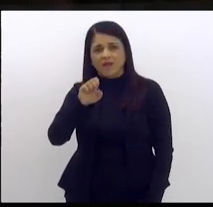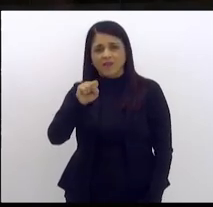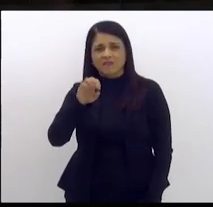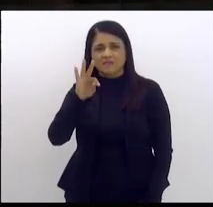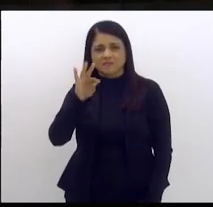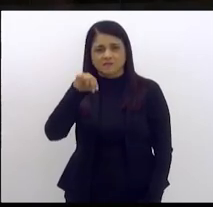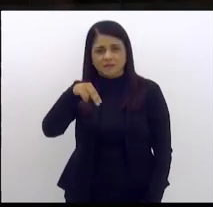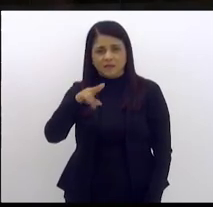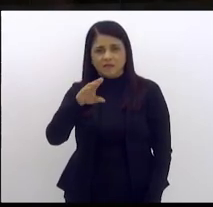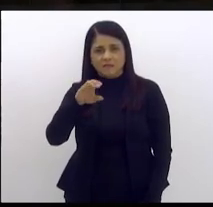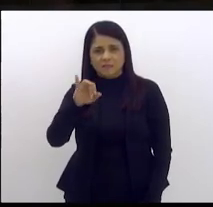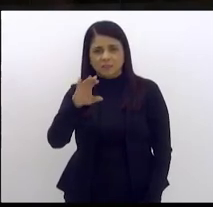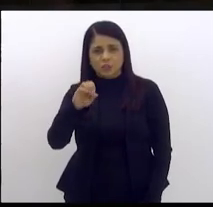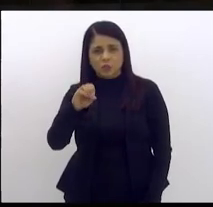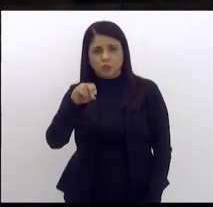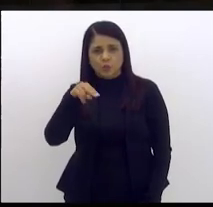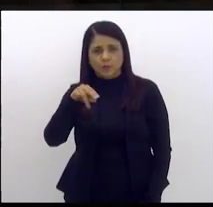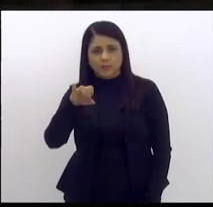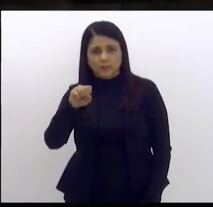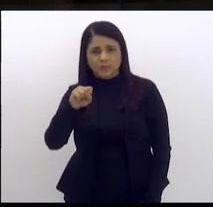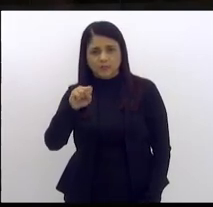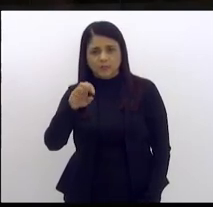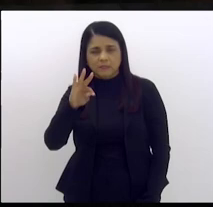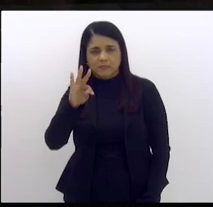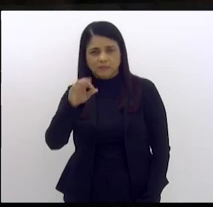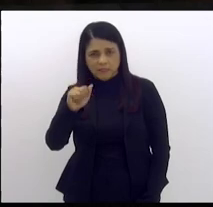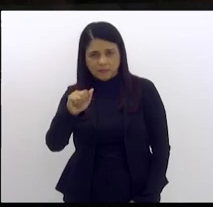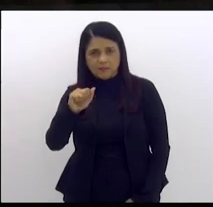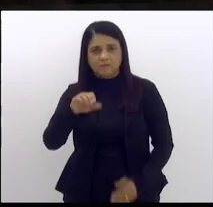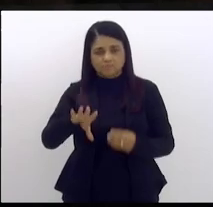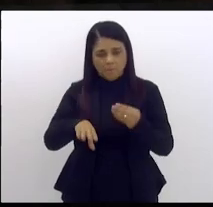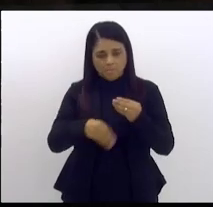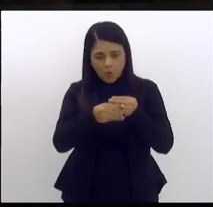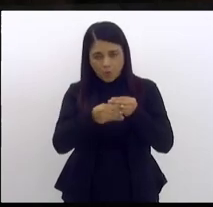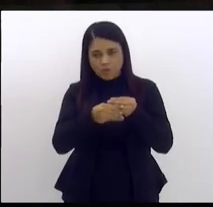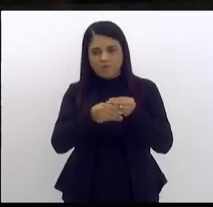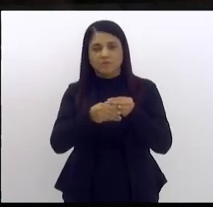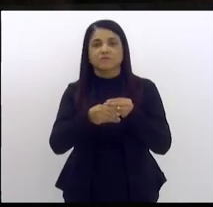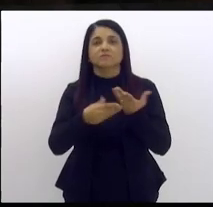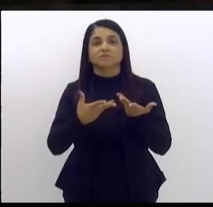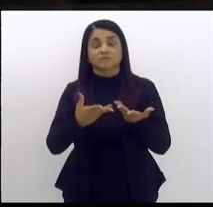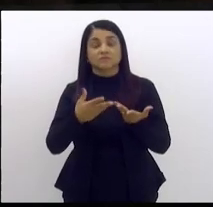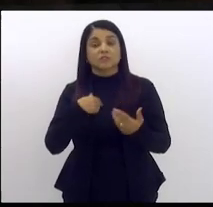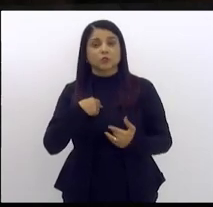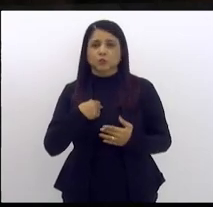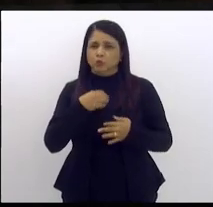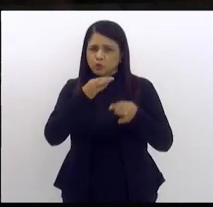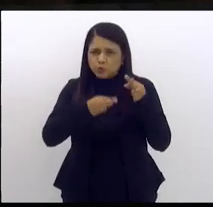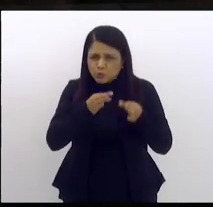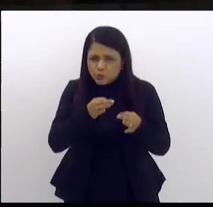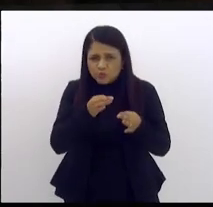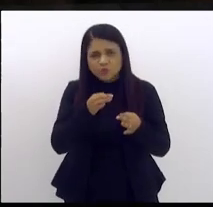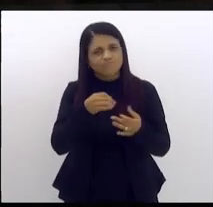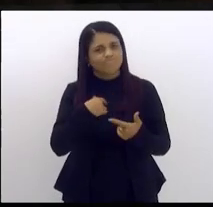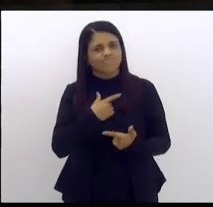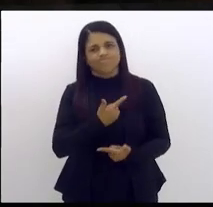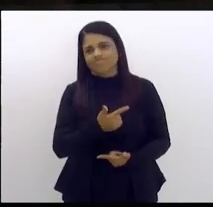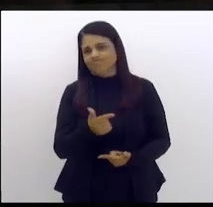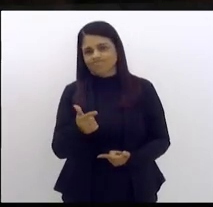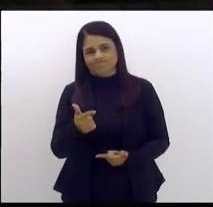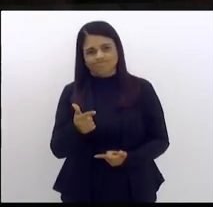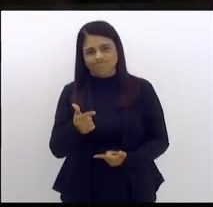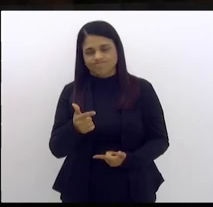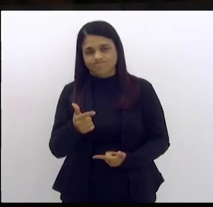extensionistas senhor presidente senhores deputados isso não é justo Isto é